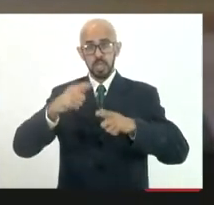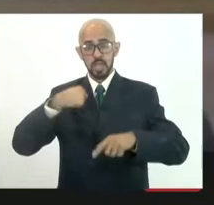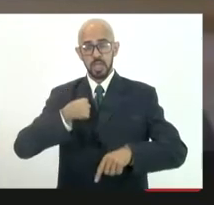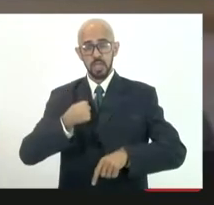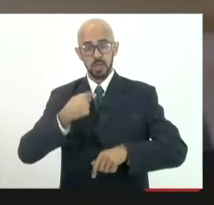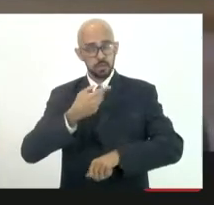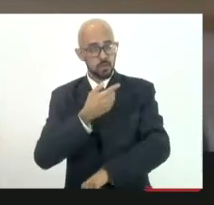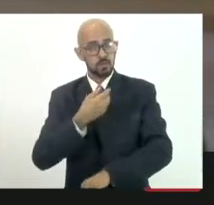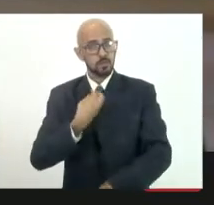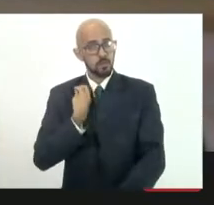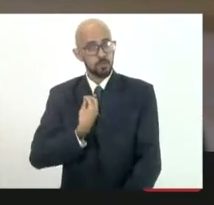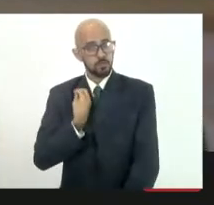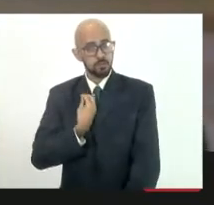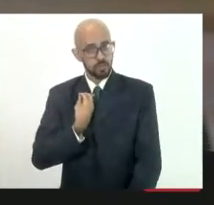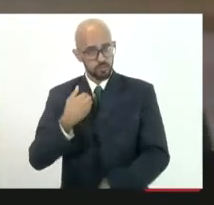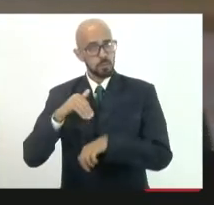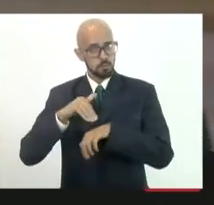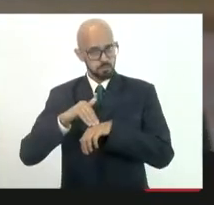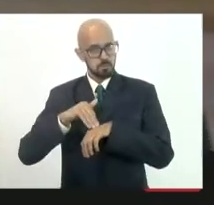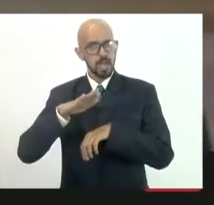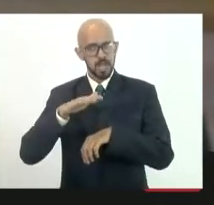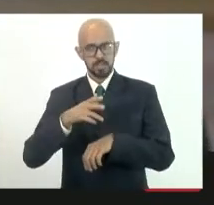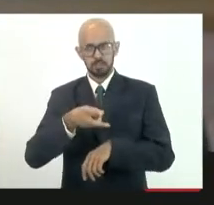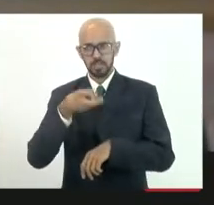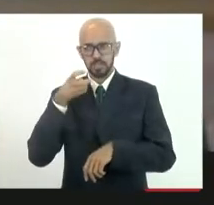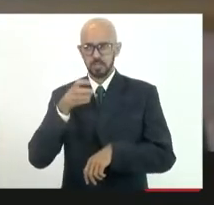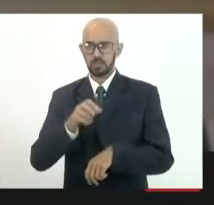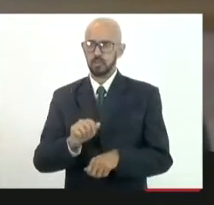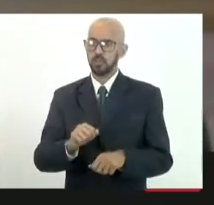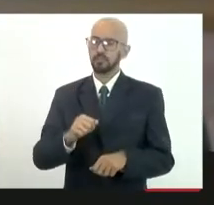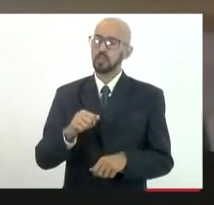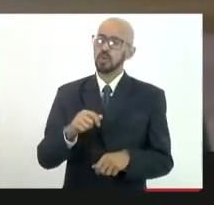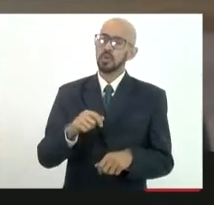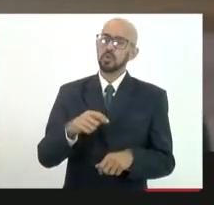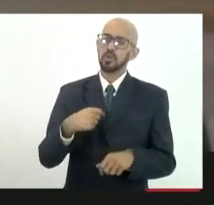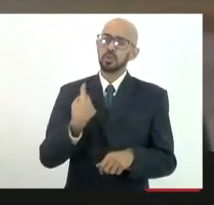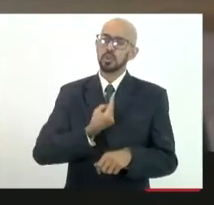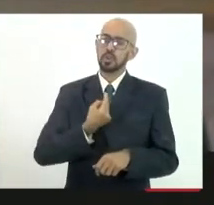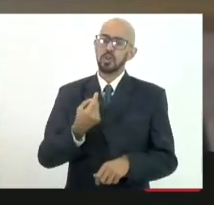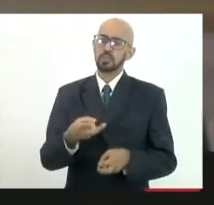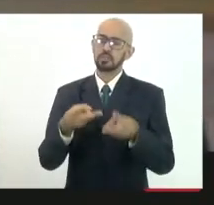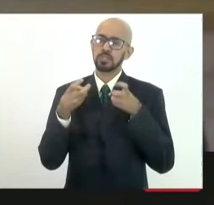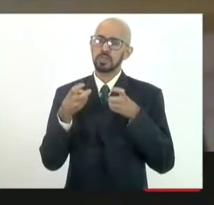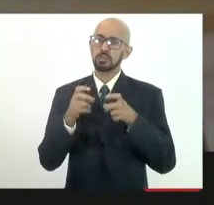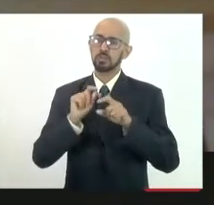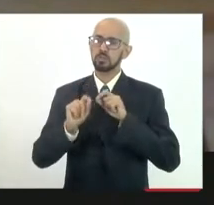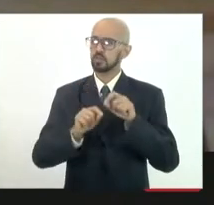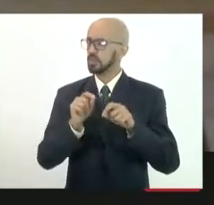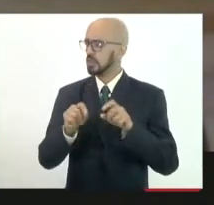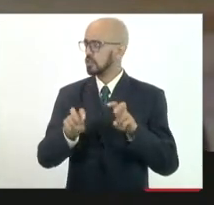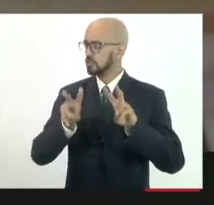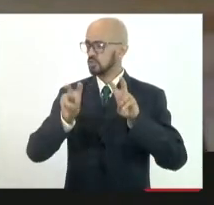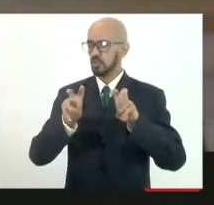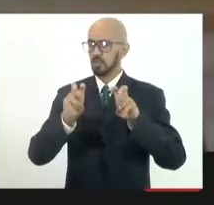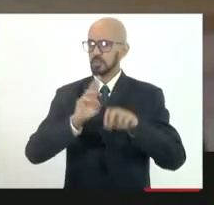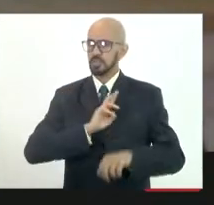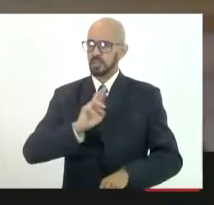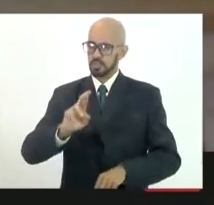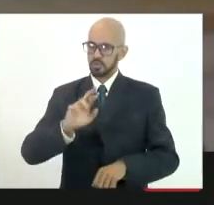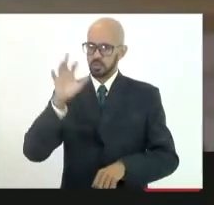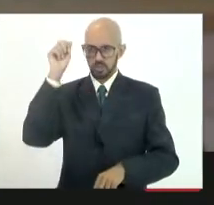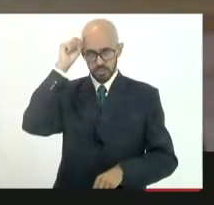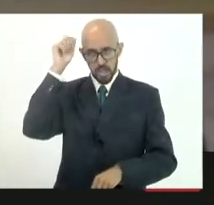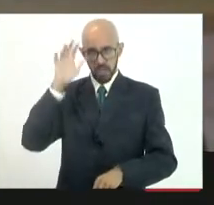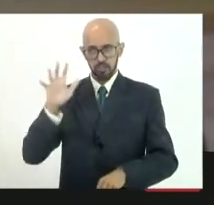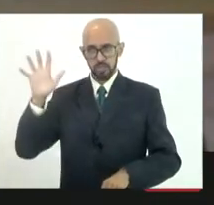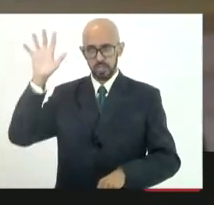mais nessa matéria. O que a gente percebe em relação às religiões de matriz africana, e isso